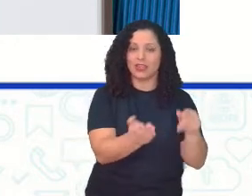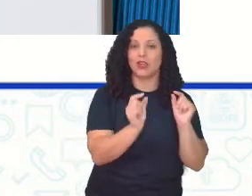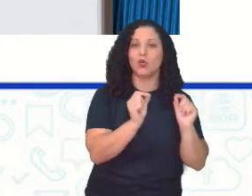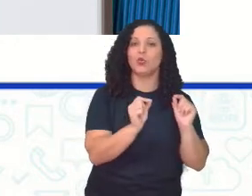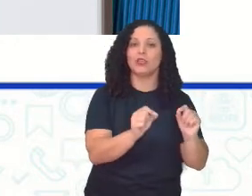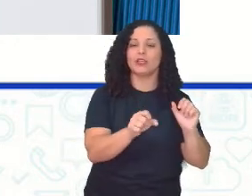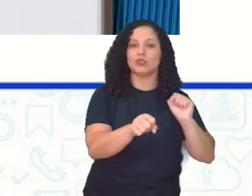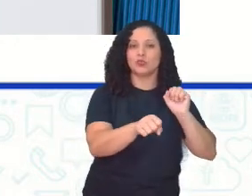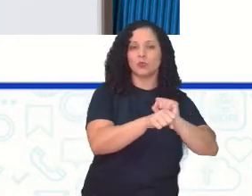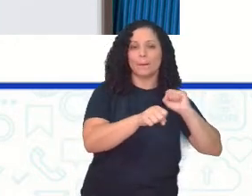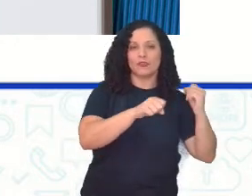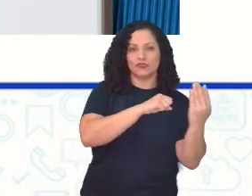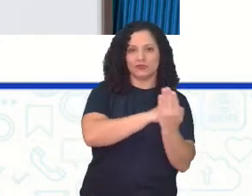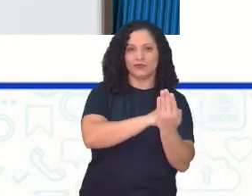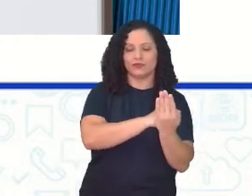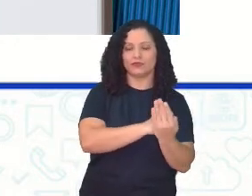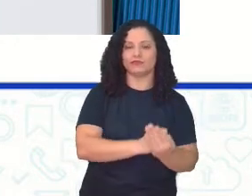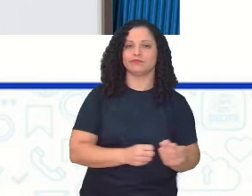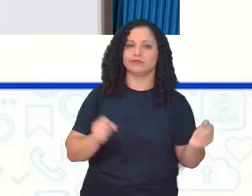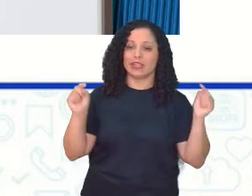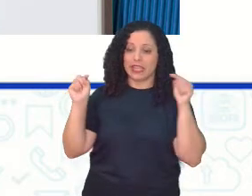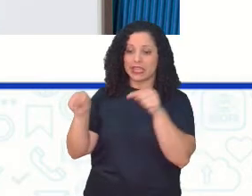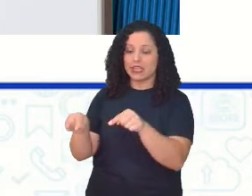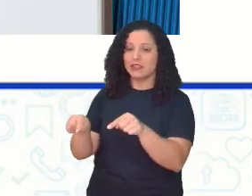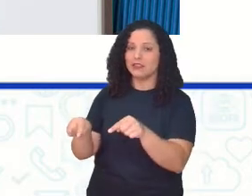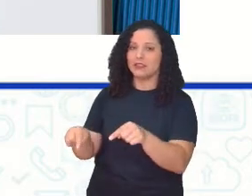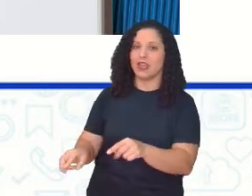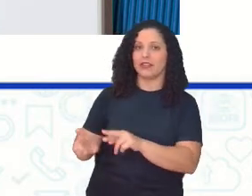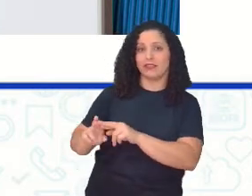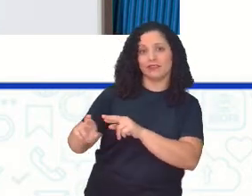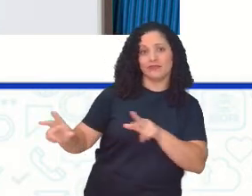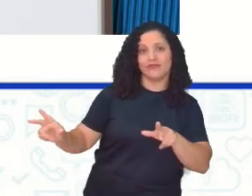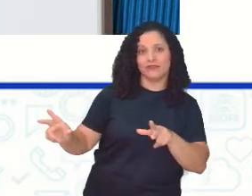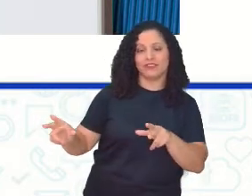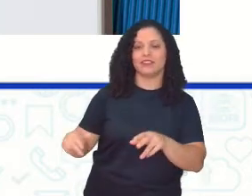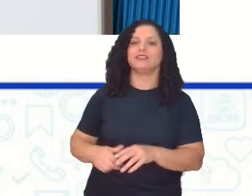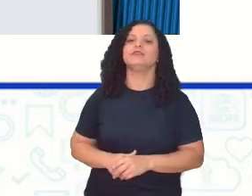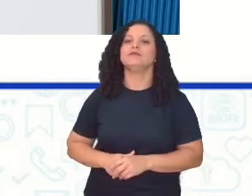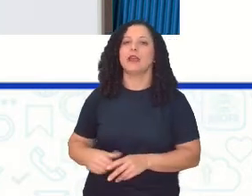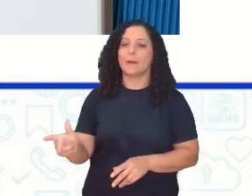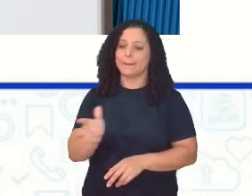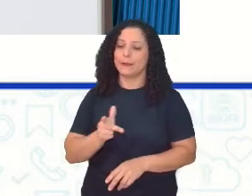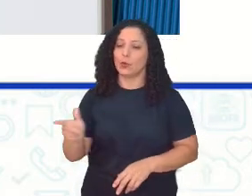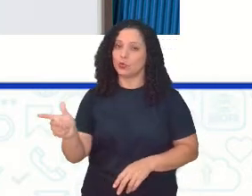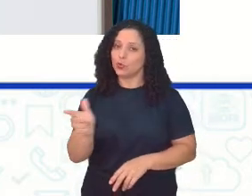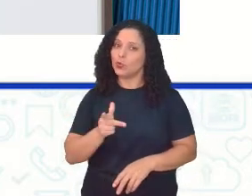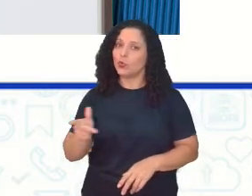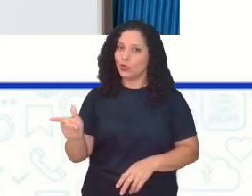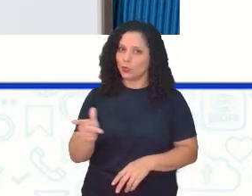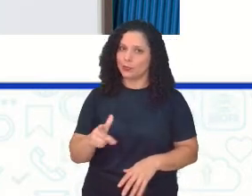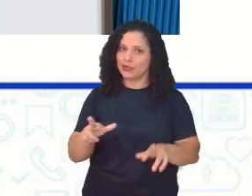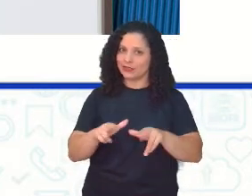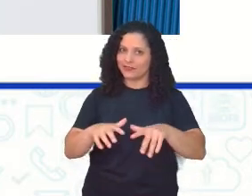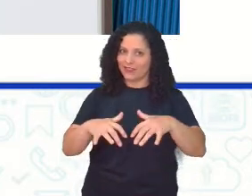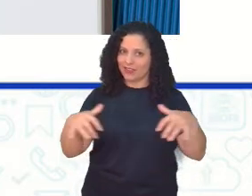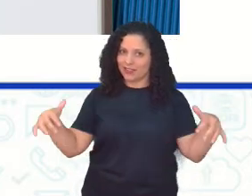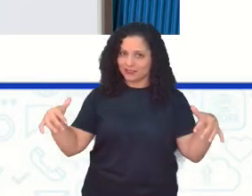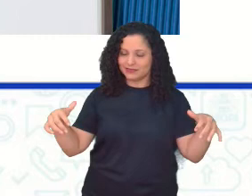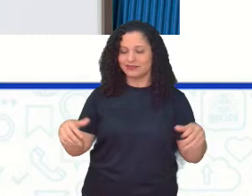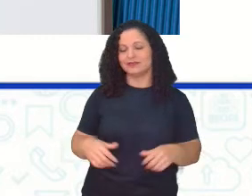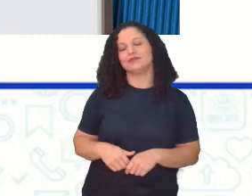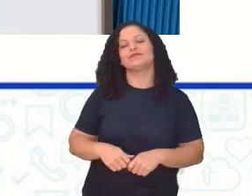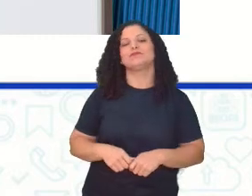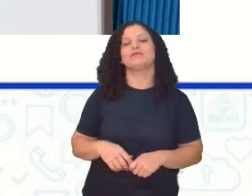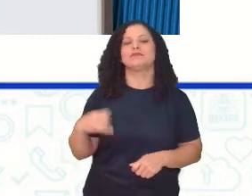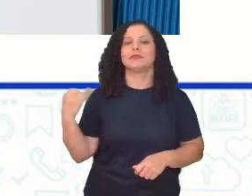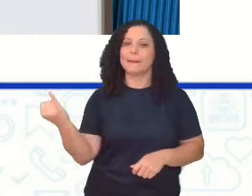substantivo. Ele, né, já é outra classe pronome gramatical, pessoal. não é um pronome pessoal. Então é importante, não é,